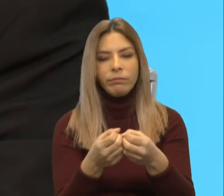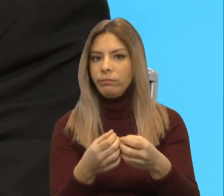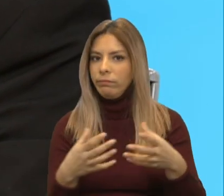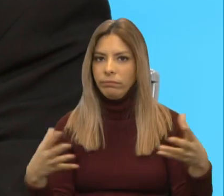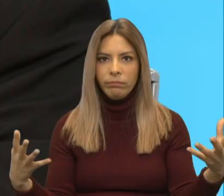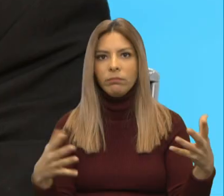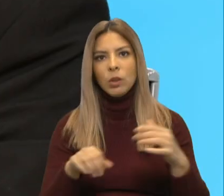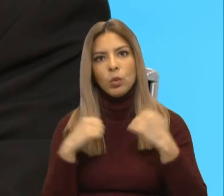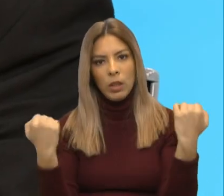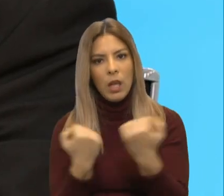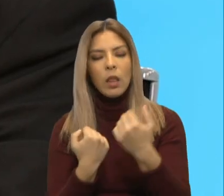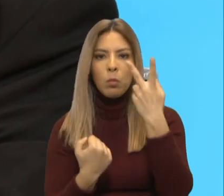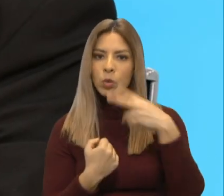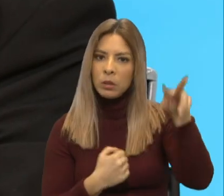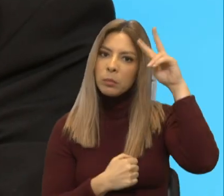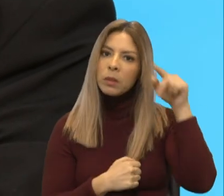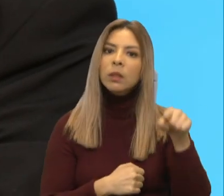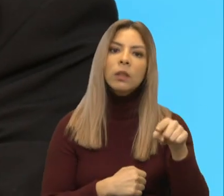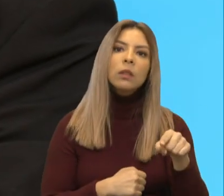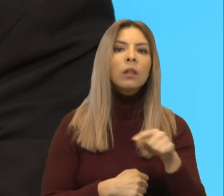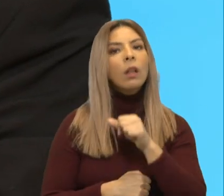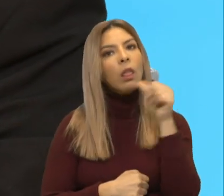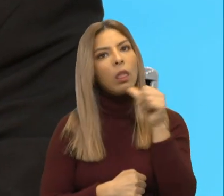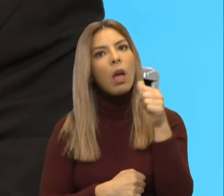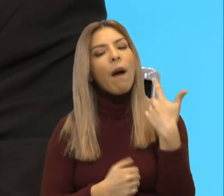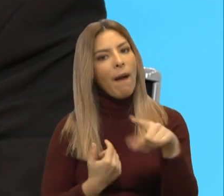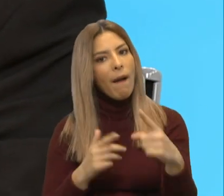âmbitos da sociedade moçambicana, embora haja uma legislação